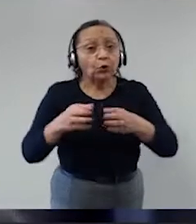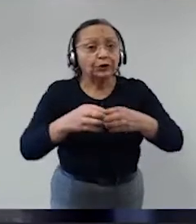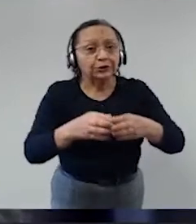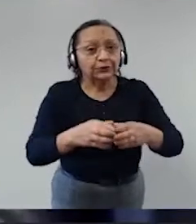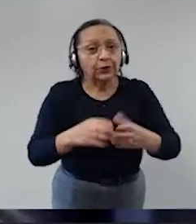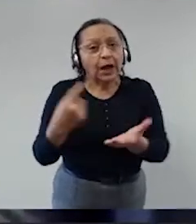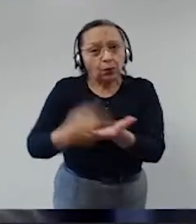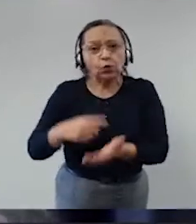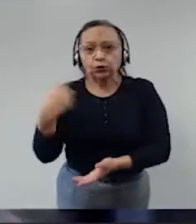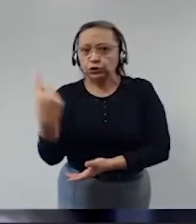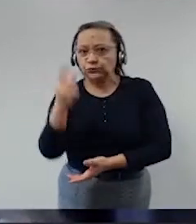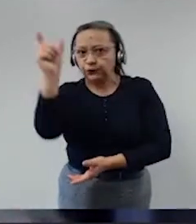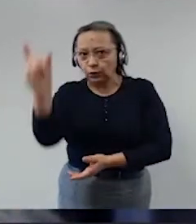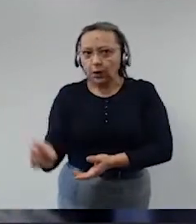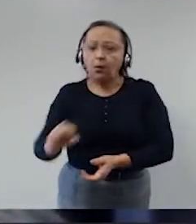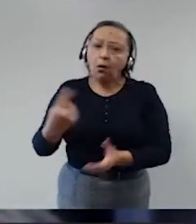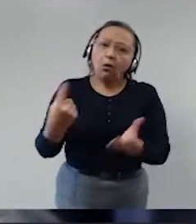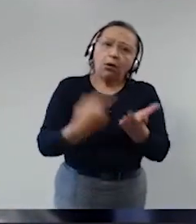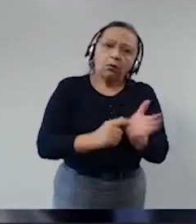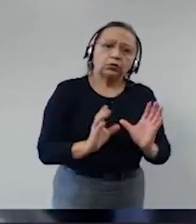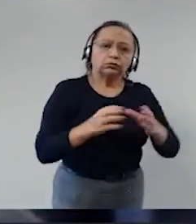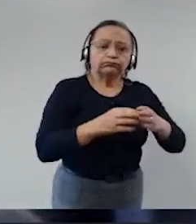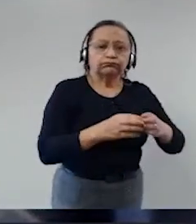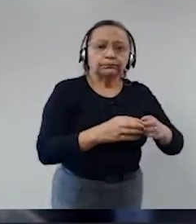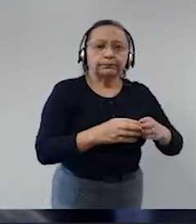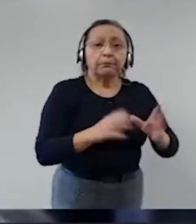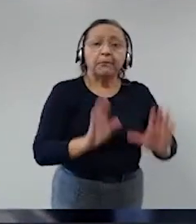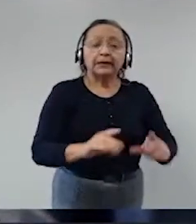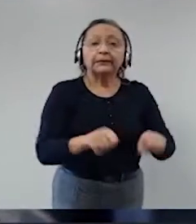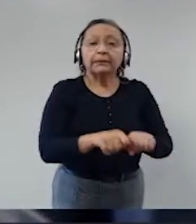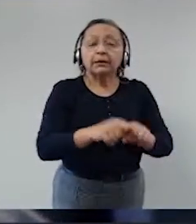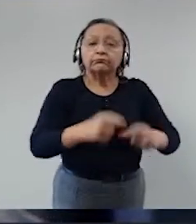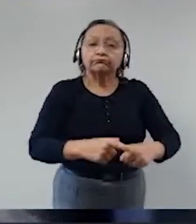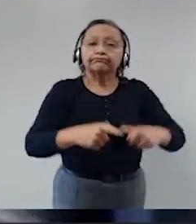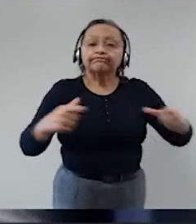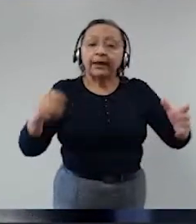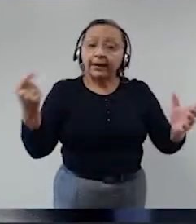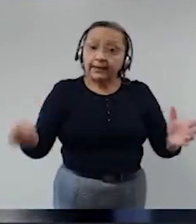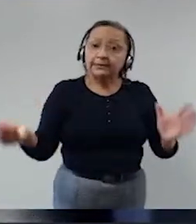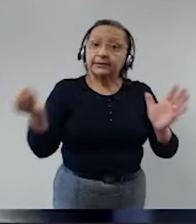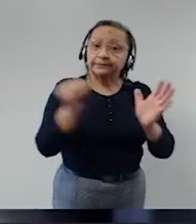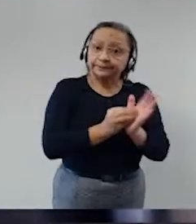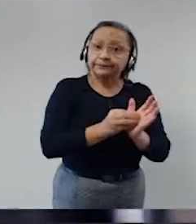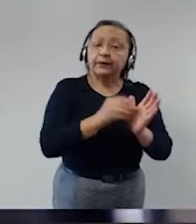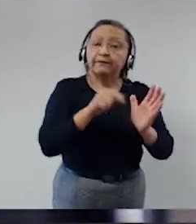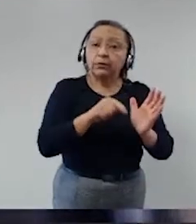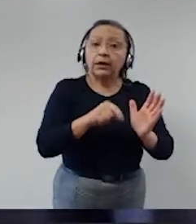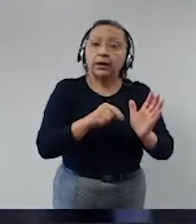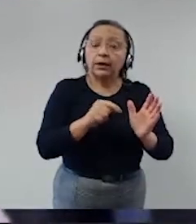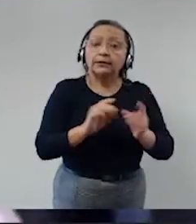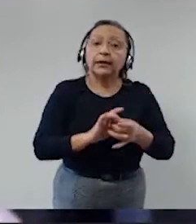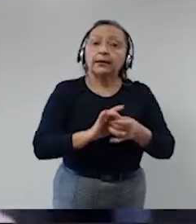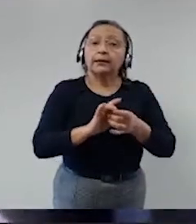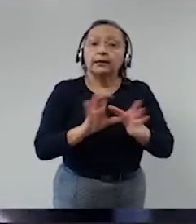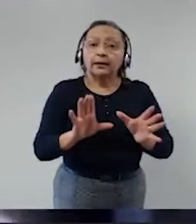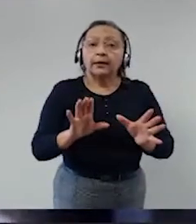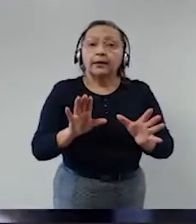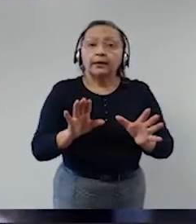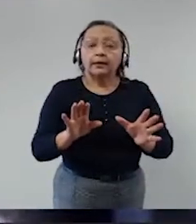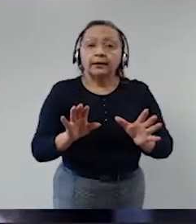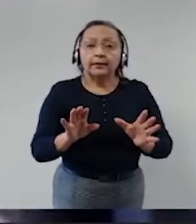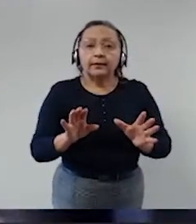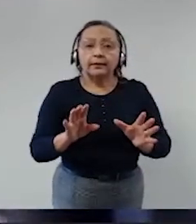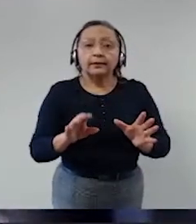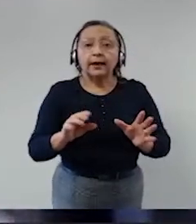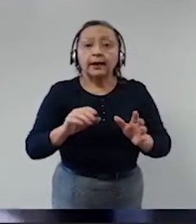que está previsto na lei, mas e com maior amplitude, esta prevalência veio a ser disposta pela